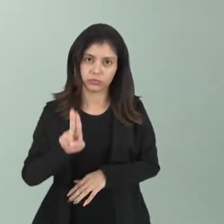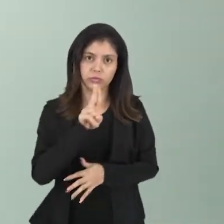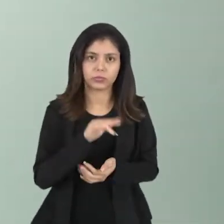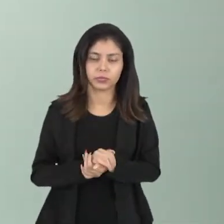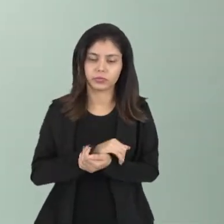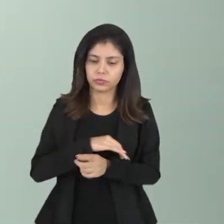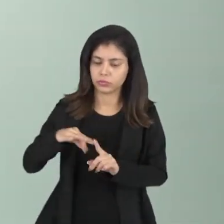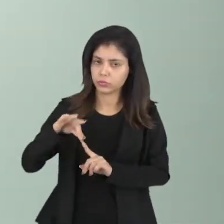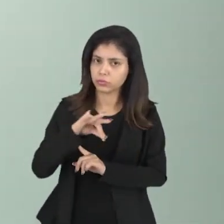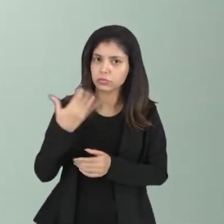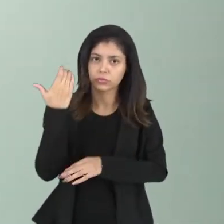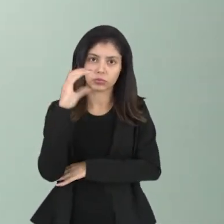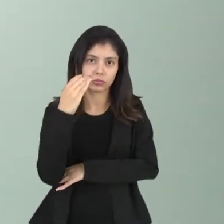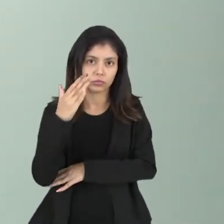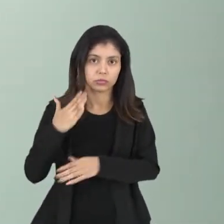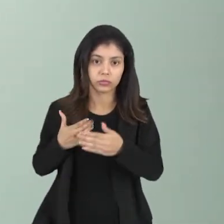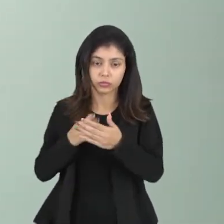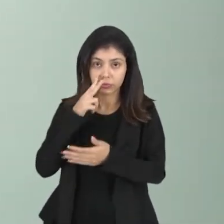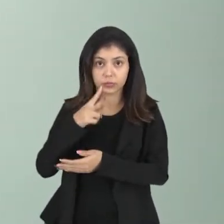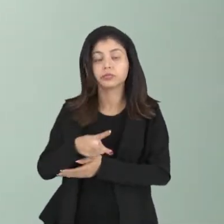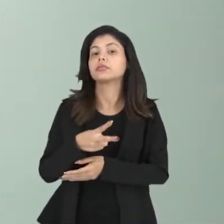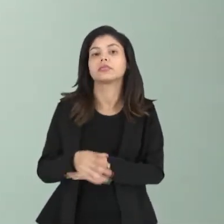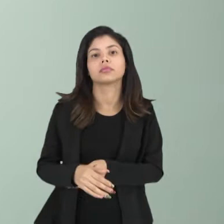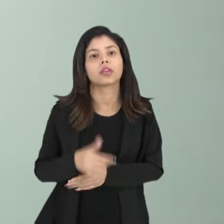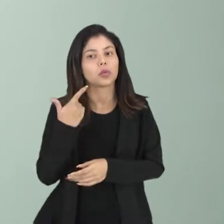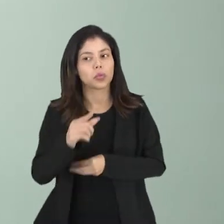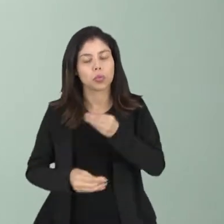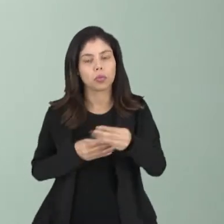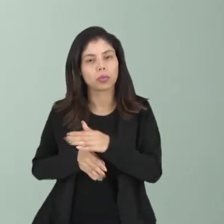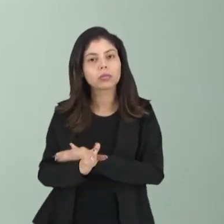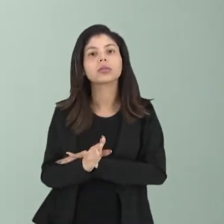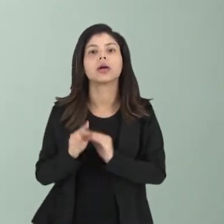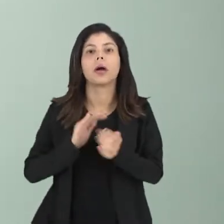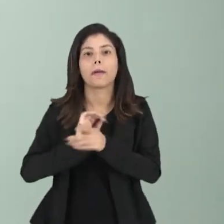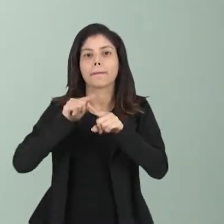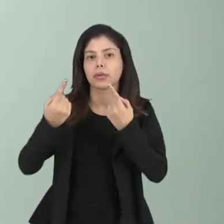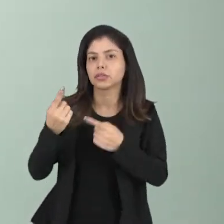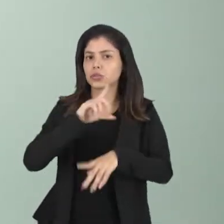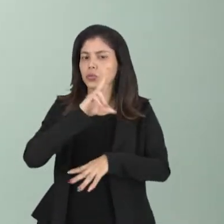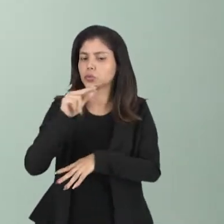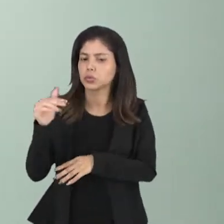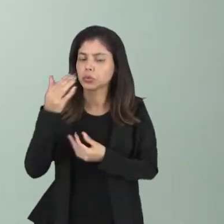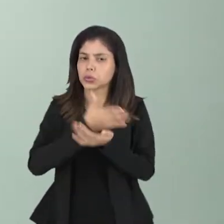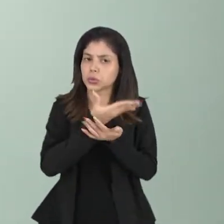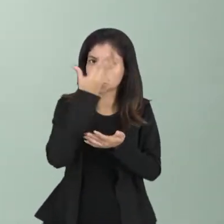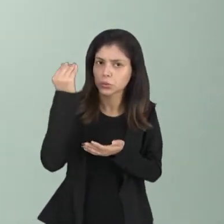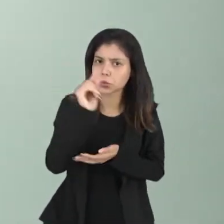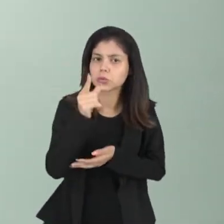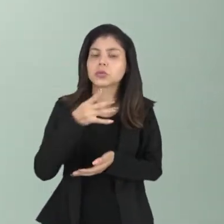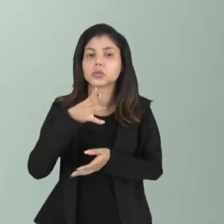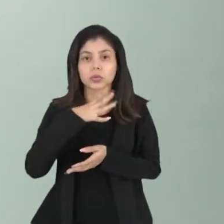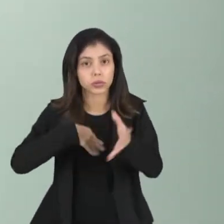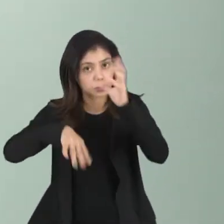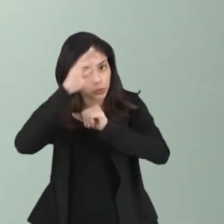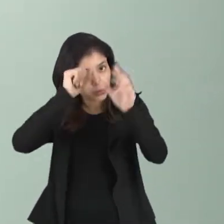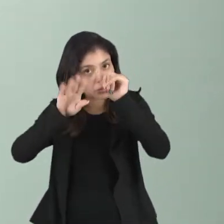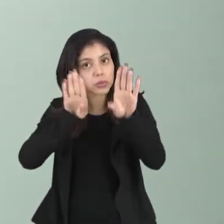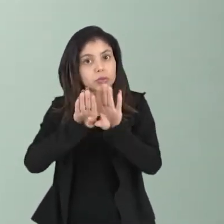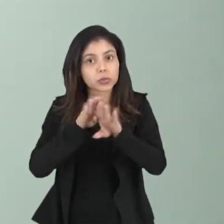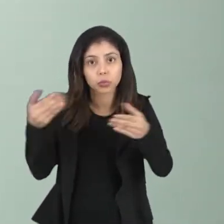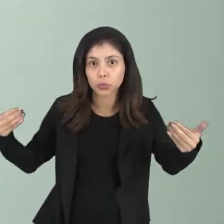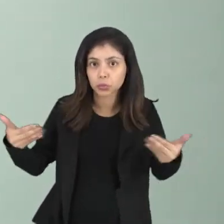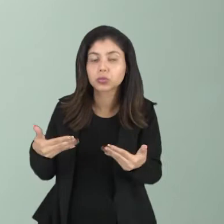espiritual. Então a ciência, quando se depara com isso, ela diz, não dá para me entrar, mas não deixa de ser um conhecimento. Muito desses